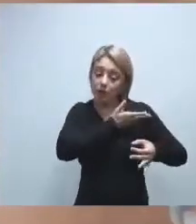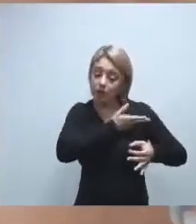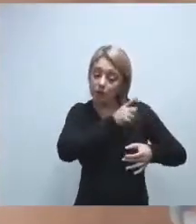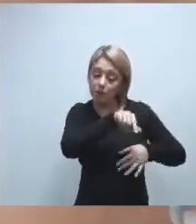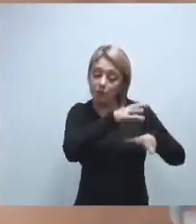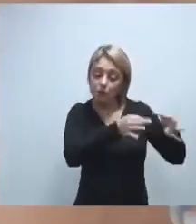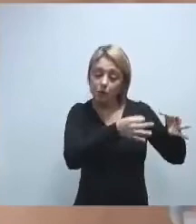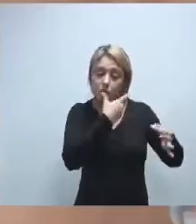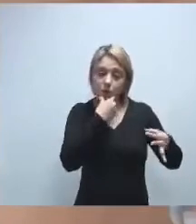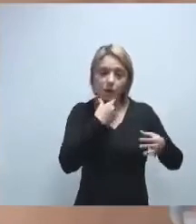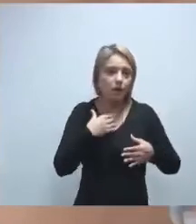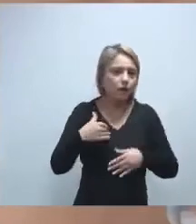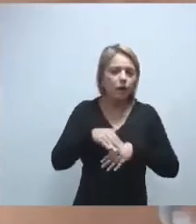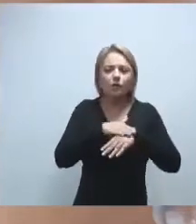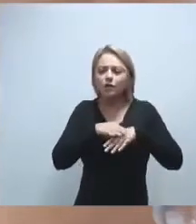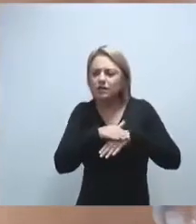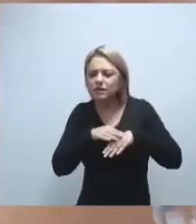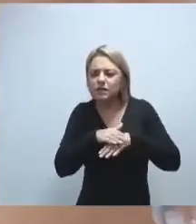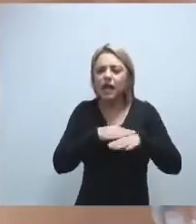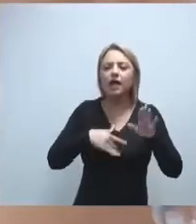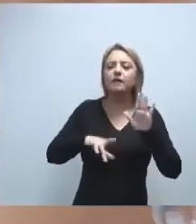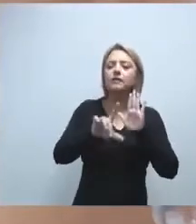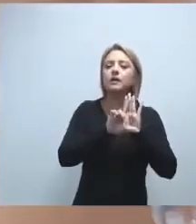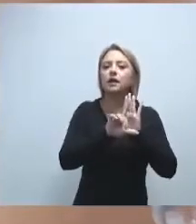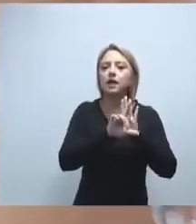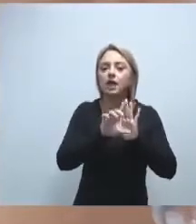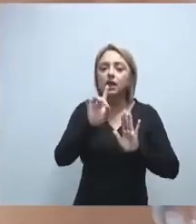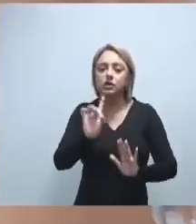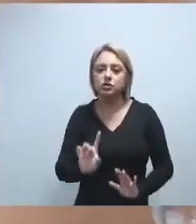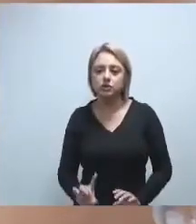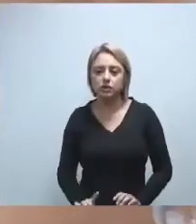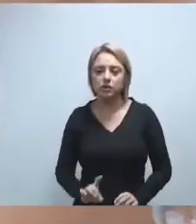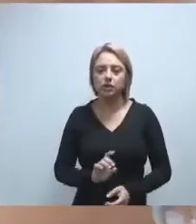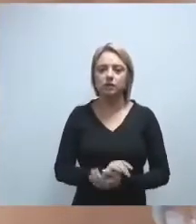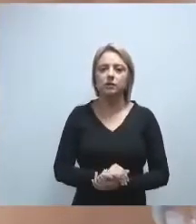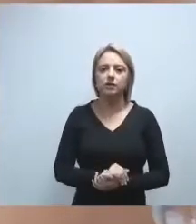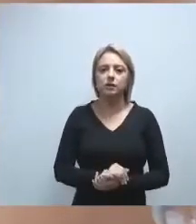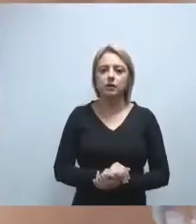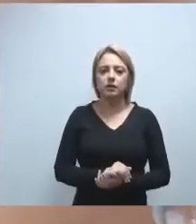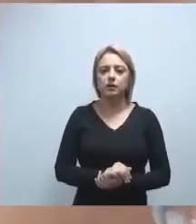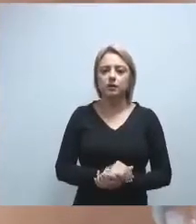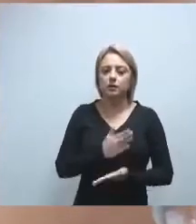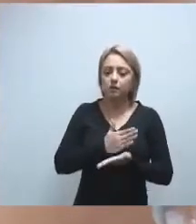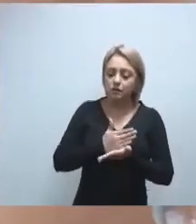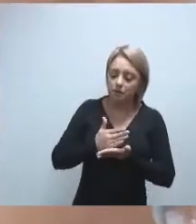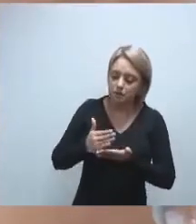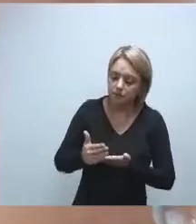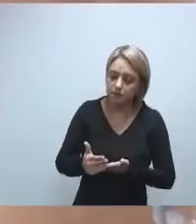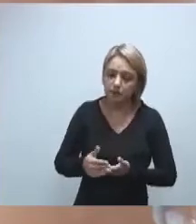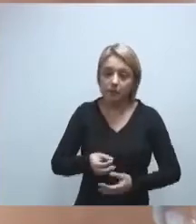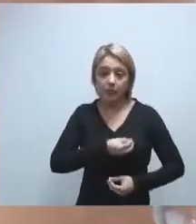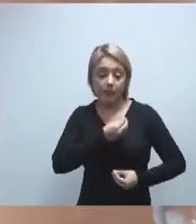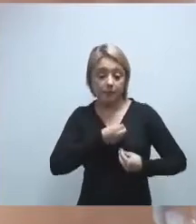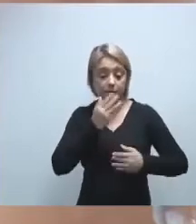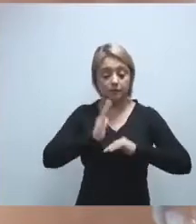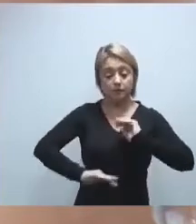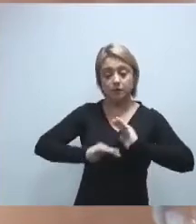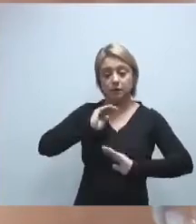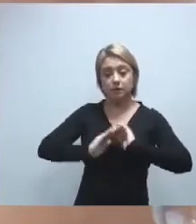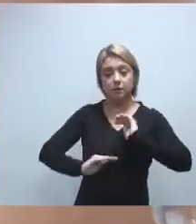e nós conversávamos muito sobre direito e foi assim que eu comecei a minha vida profissional